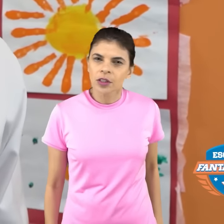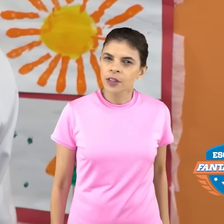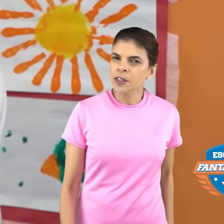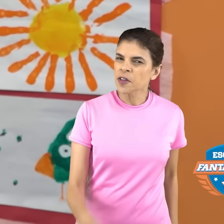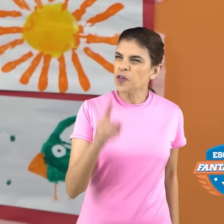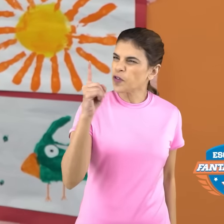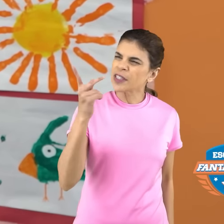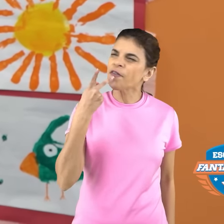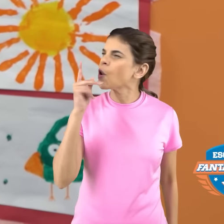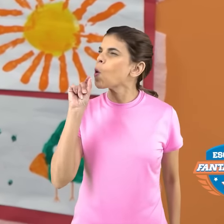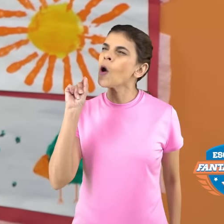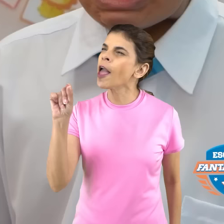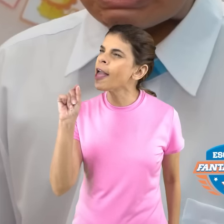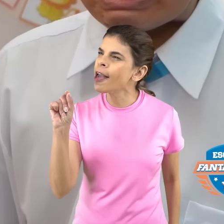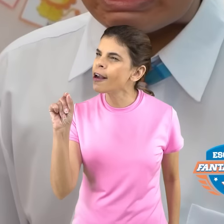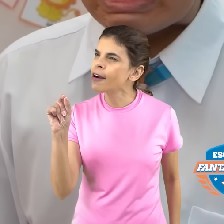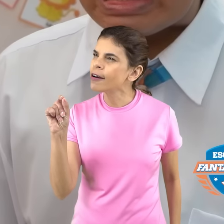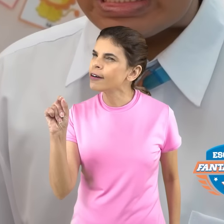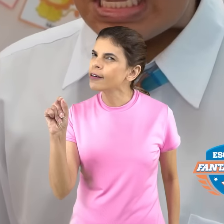Você me chamou de quê?